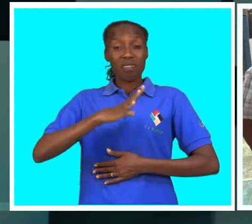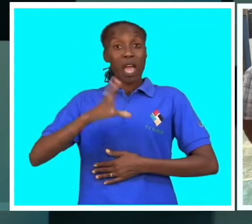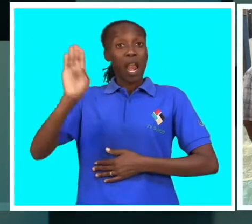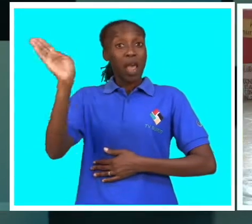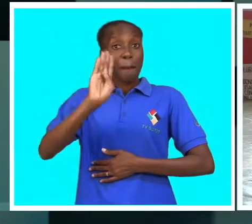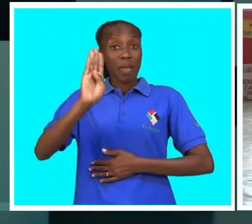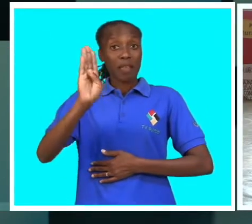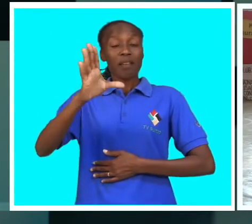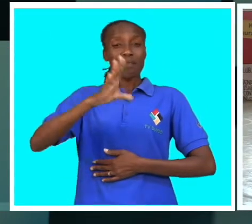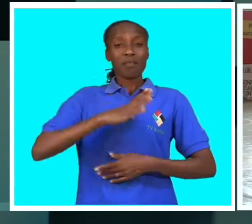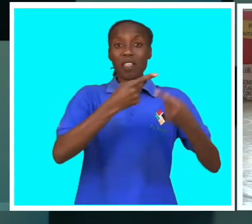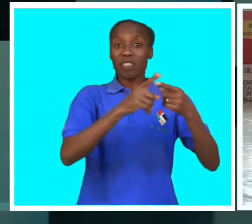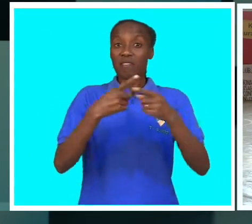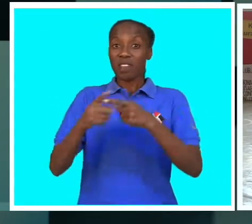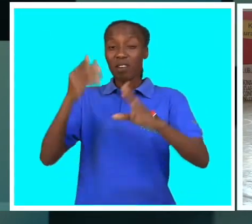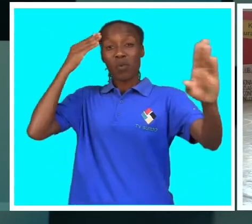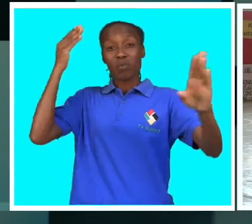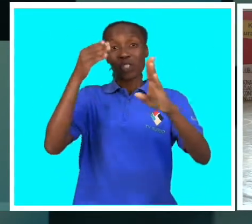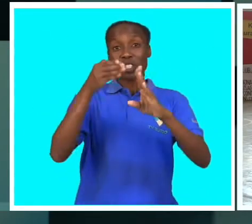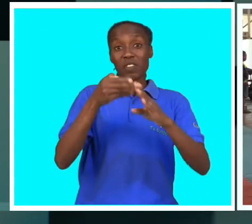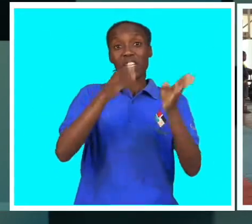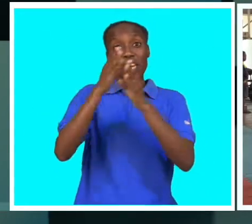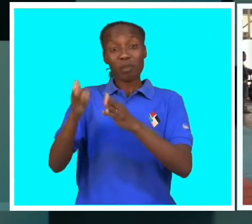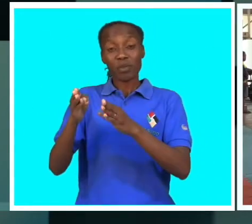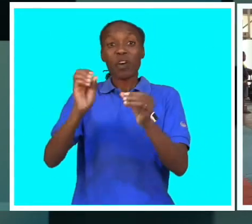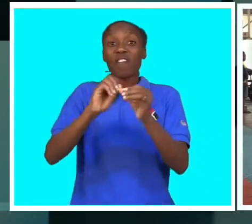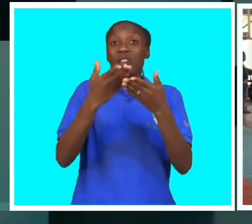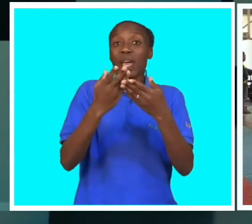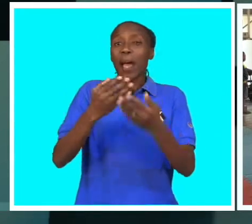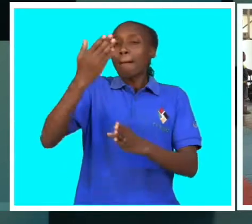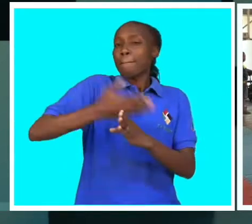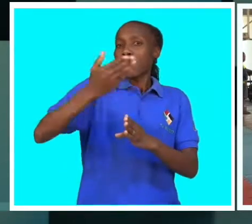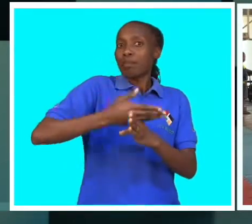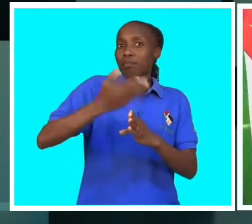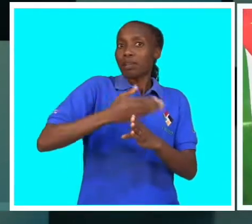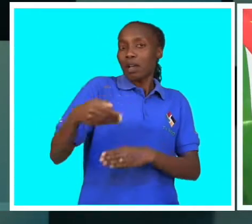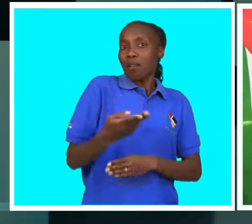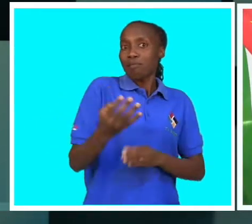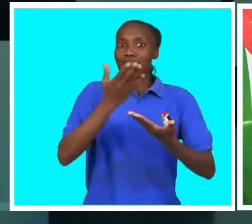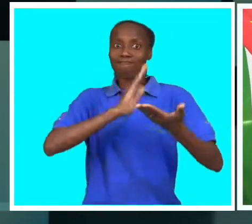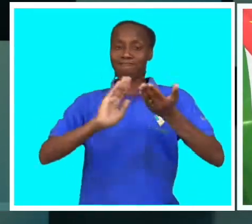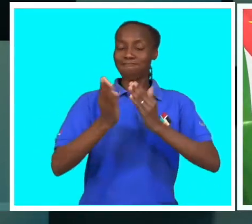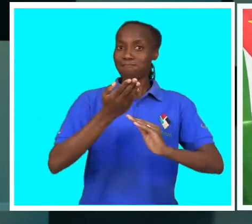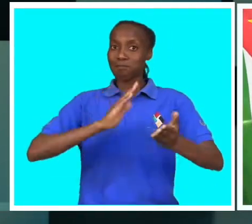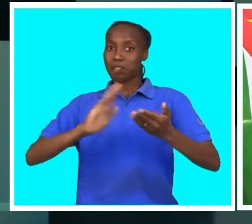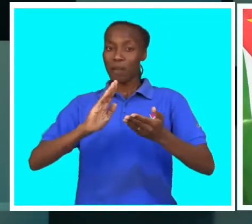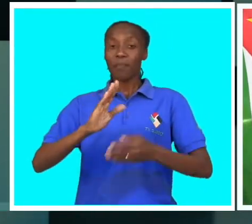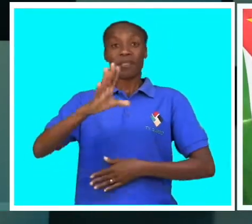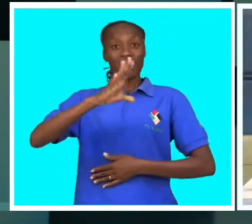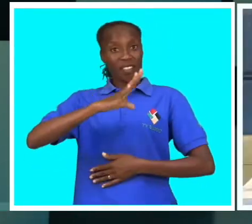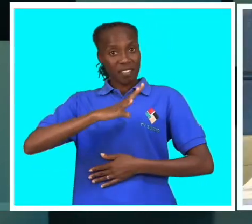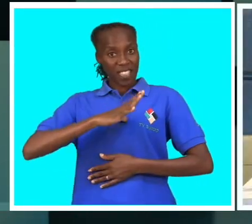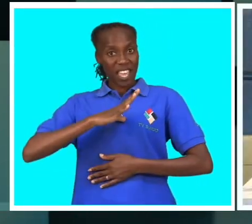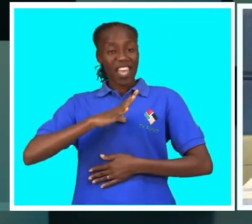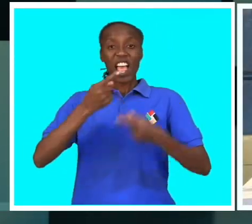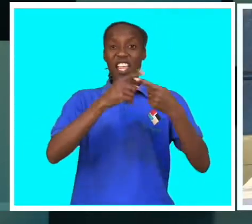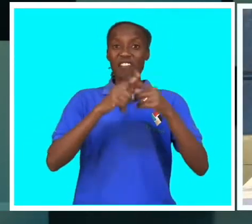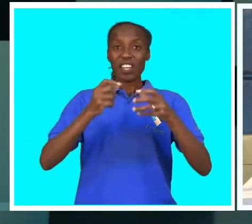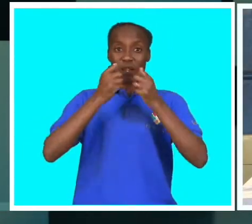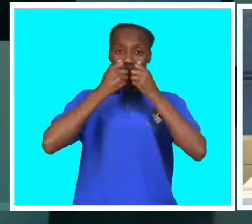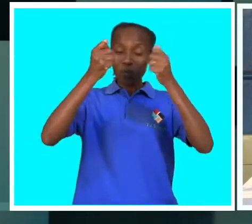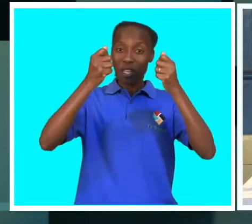terras dos chiveves são vários motivos que levam os petizes a praticarem esta arte marcial. Além de